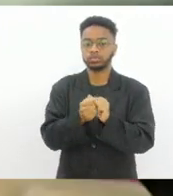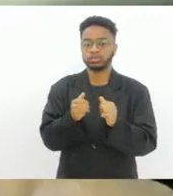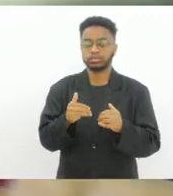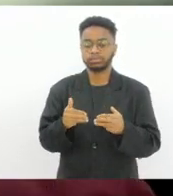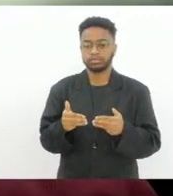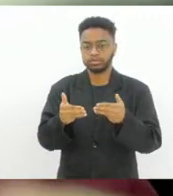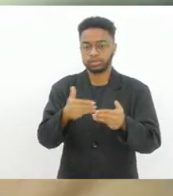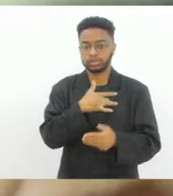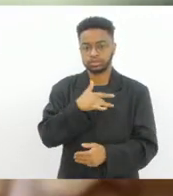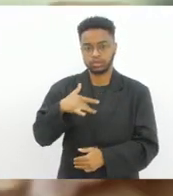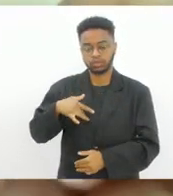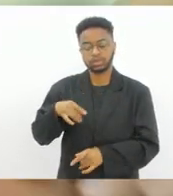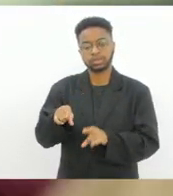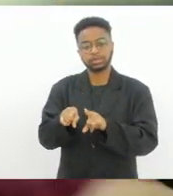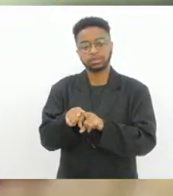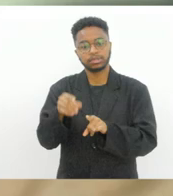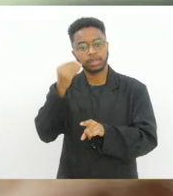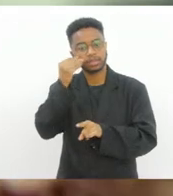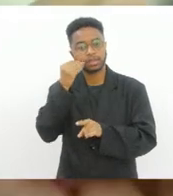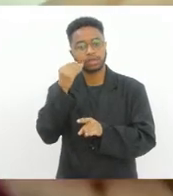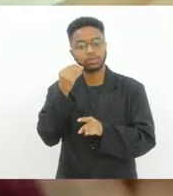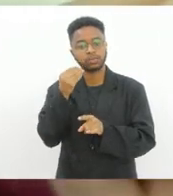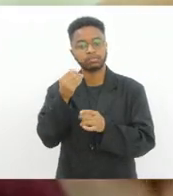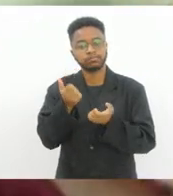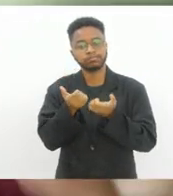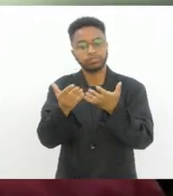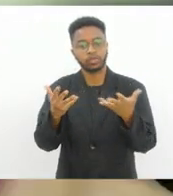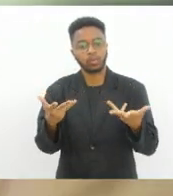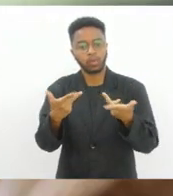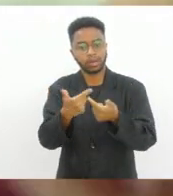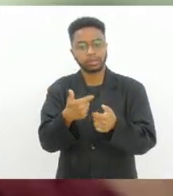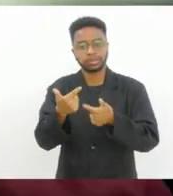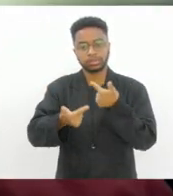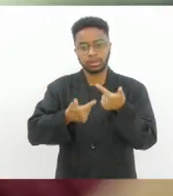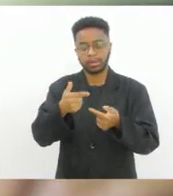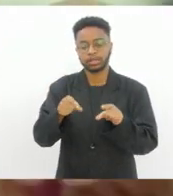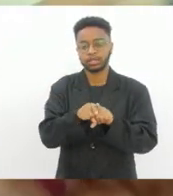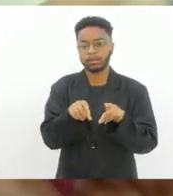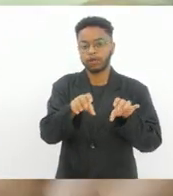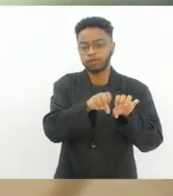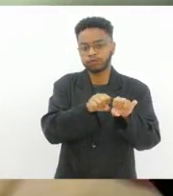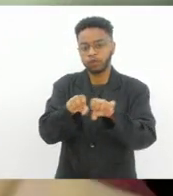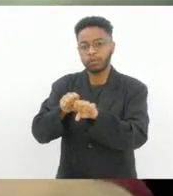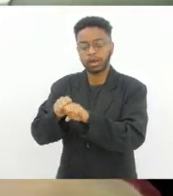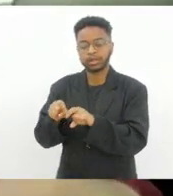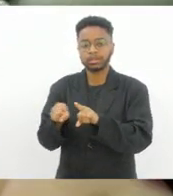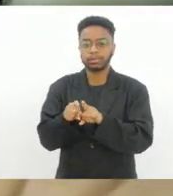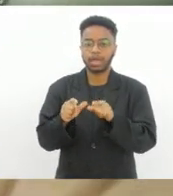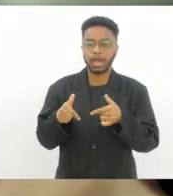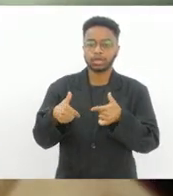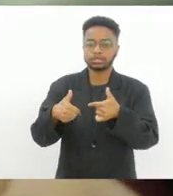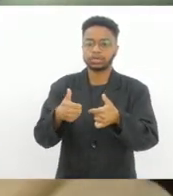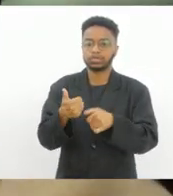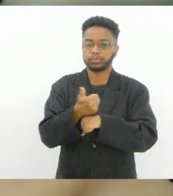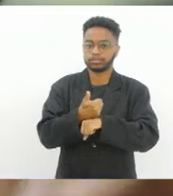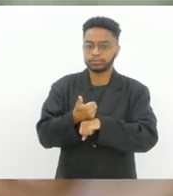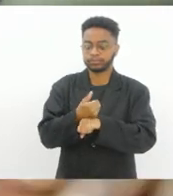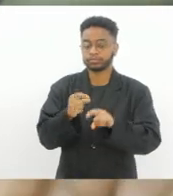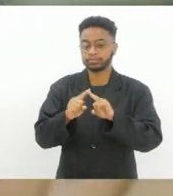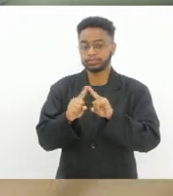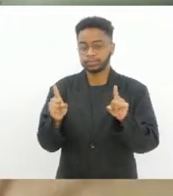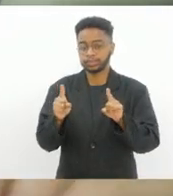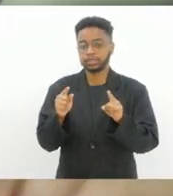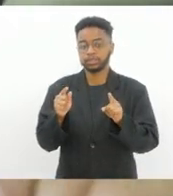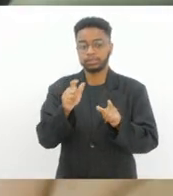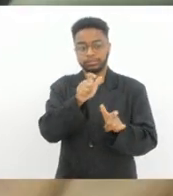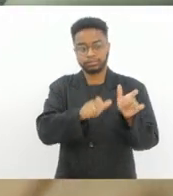para qualificar os serviços e formar, qualificar a atuação dos profissionais, é para que eles entendam que